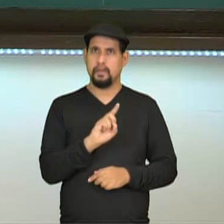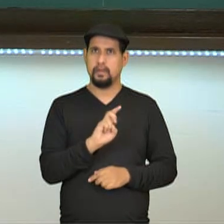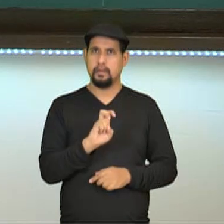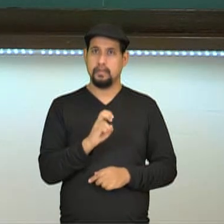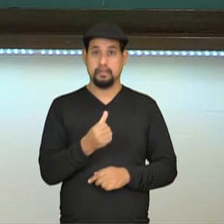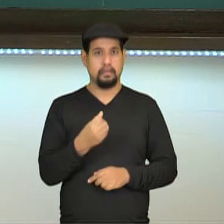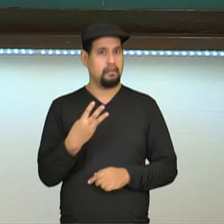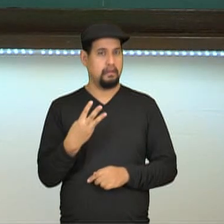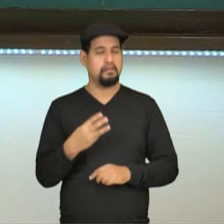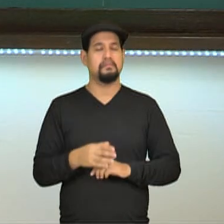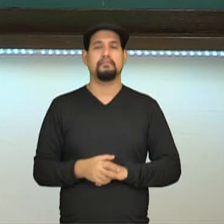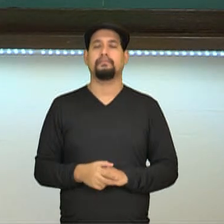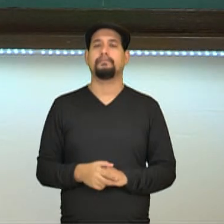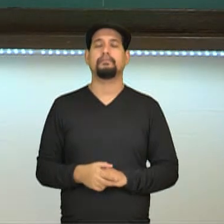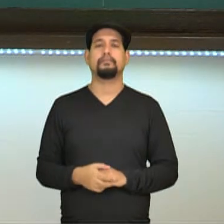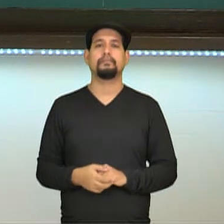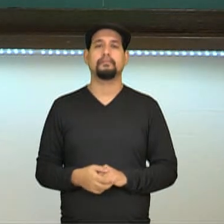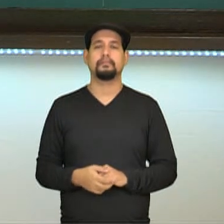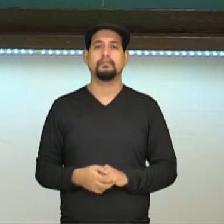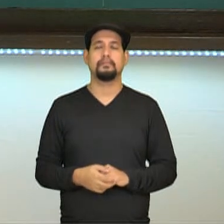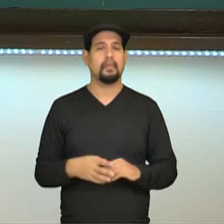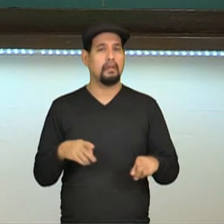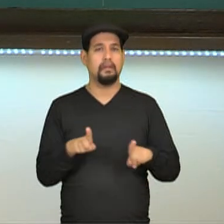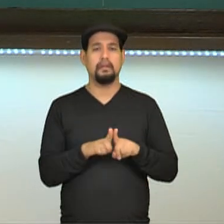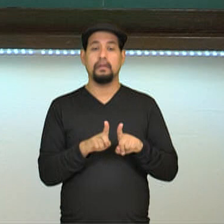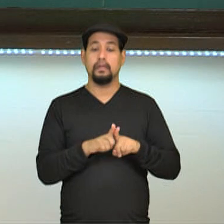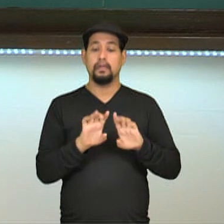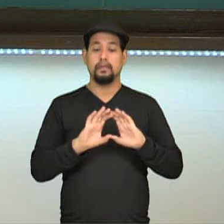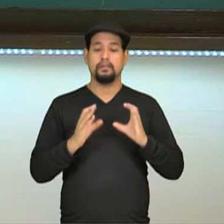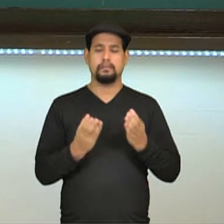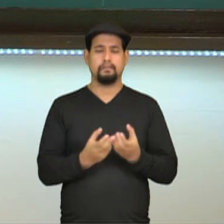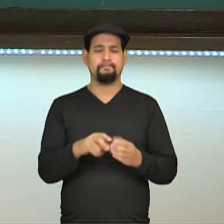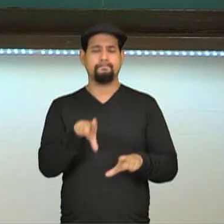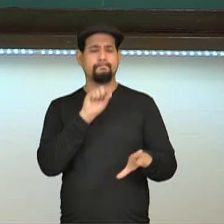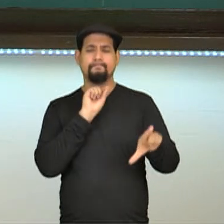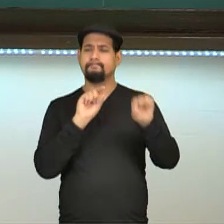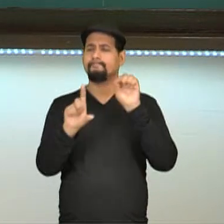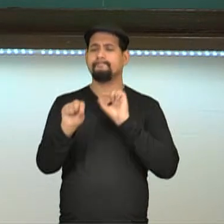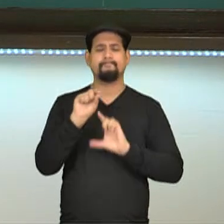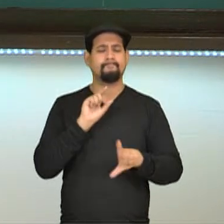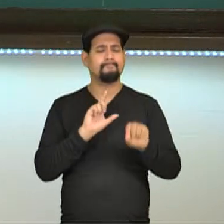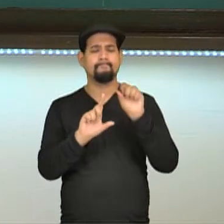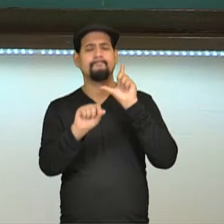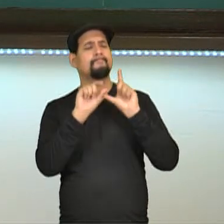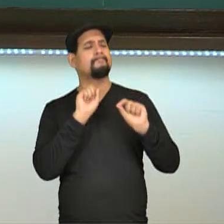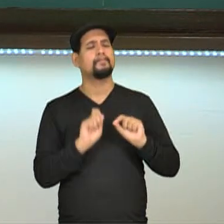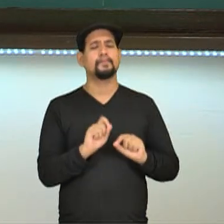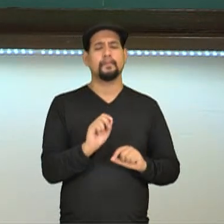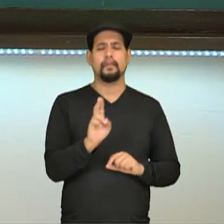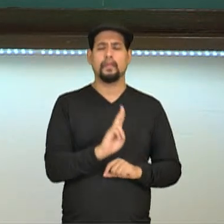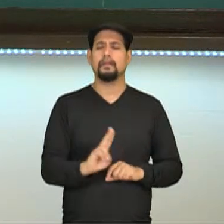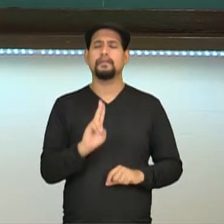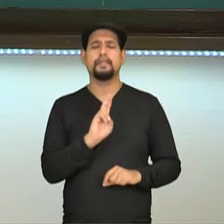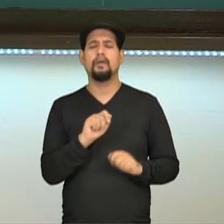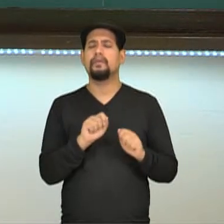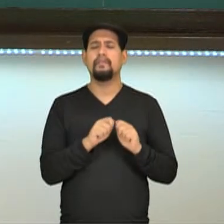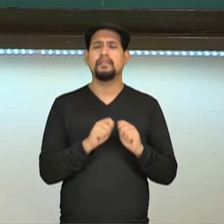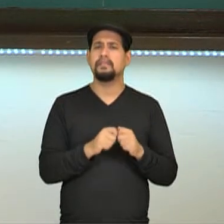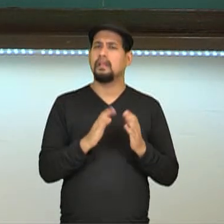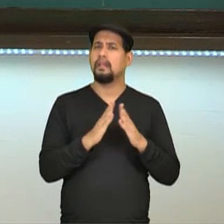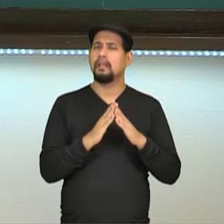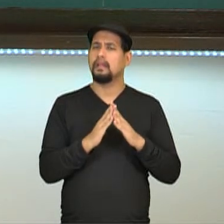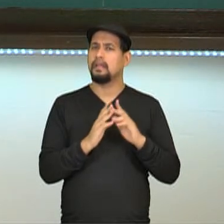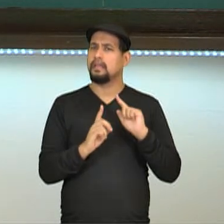1563, né? Onde eles decidiram quais seriam as medidas tomadas pela Igreja Católica